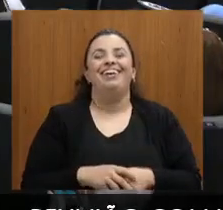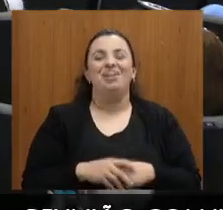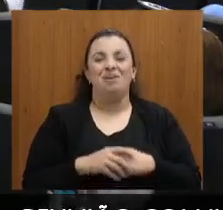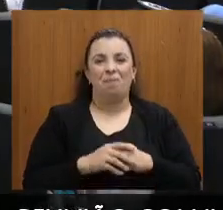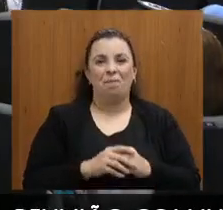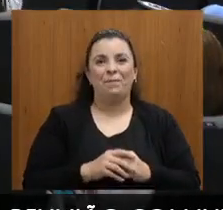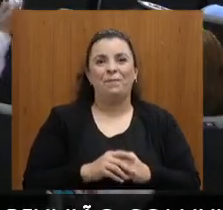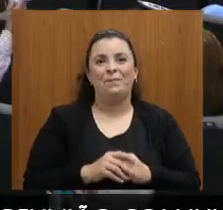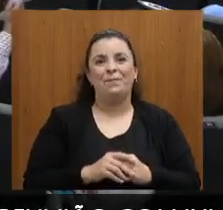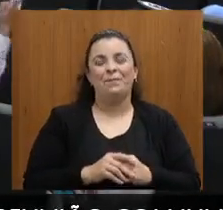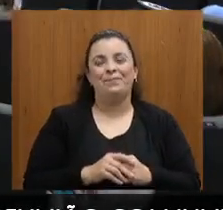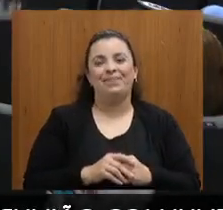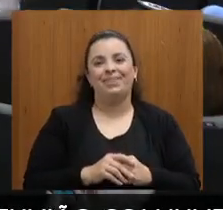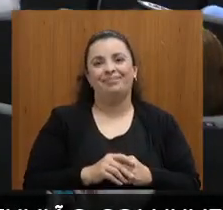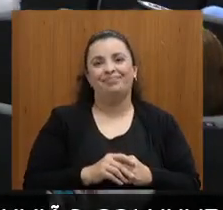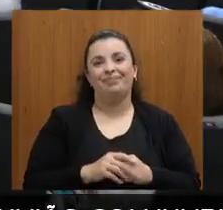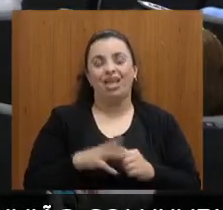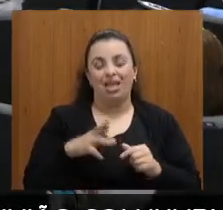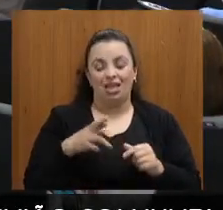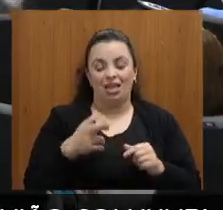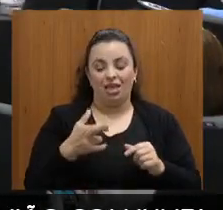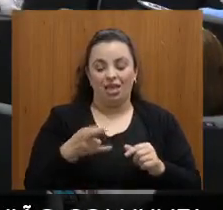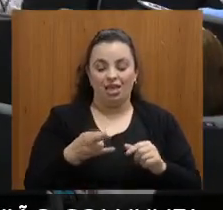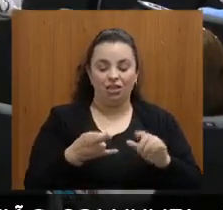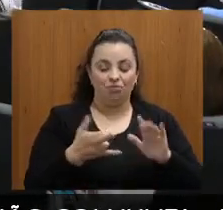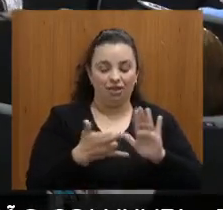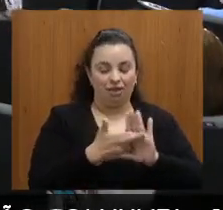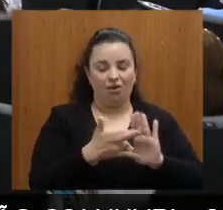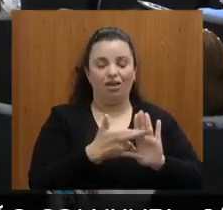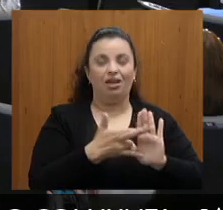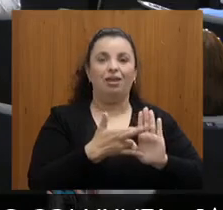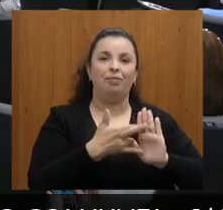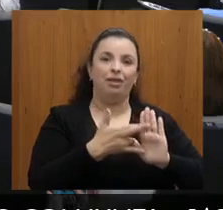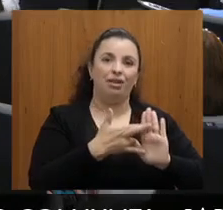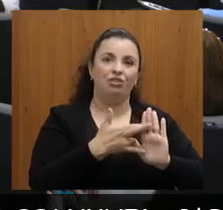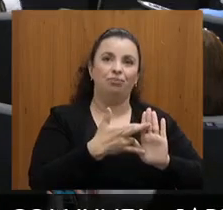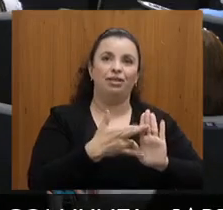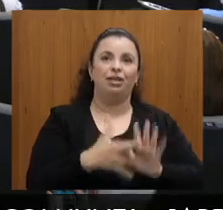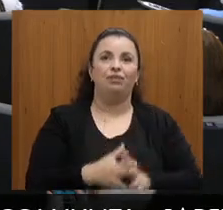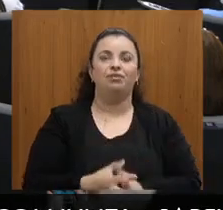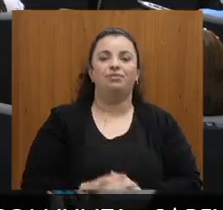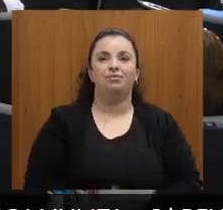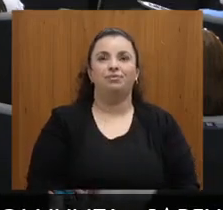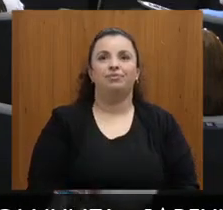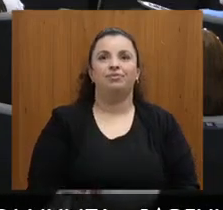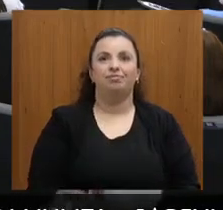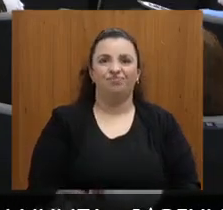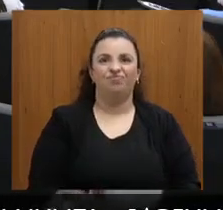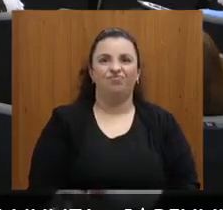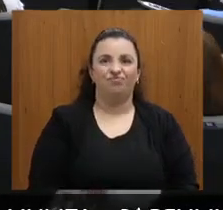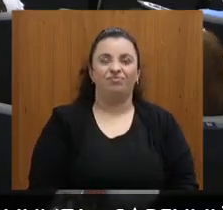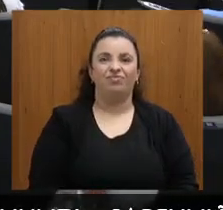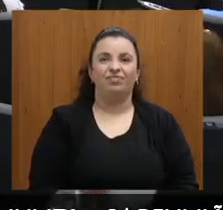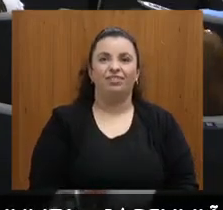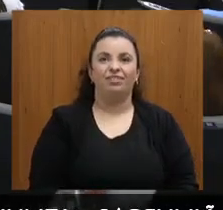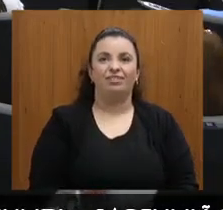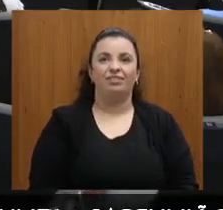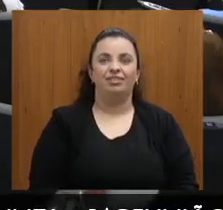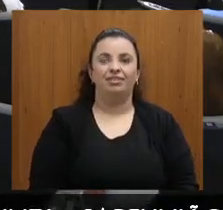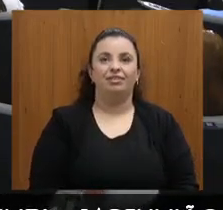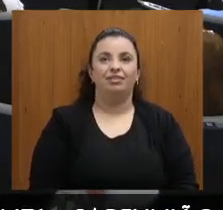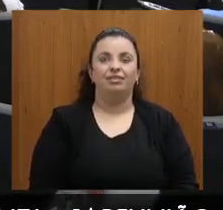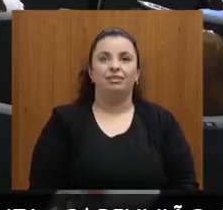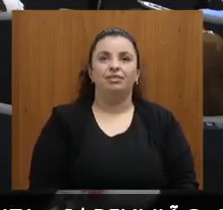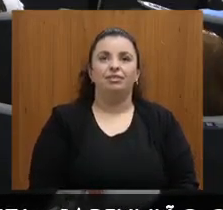Presidente, os dois vão fazer a apresentação junto, muito melhor. perguntam, falam, falam, falam. É isso mesmo, eu ia te